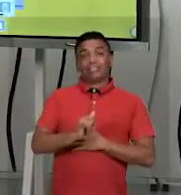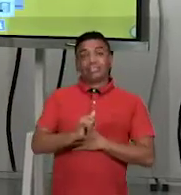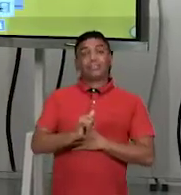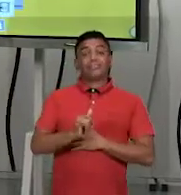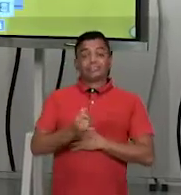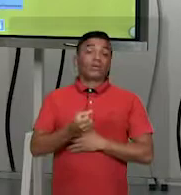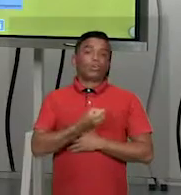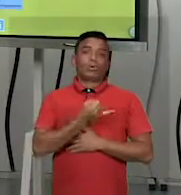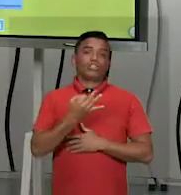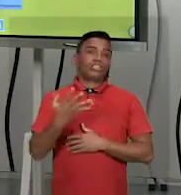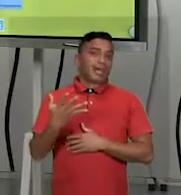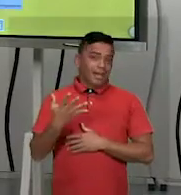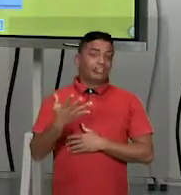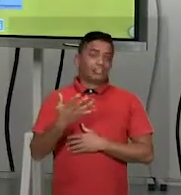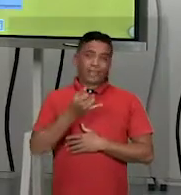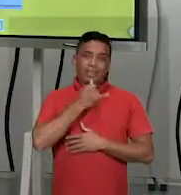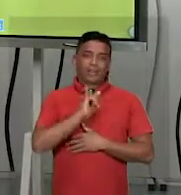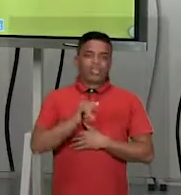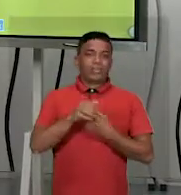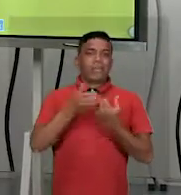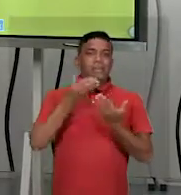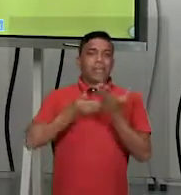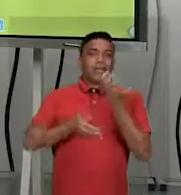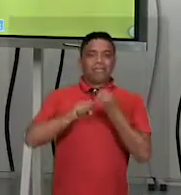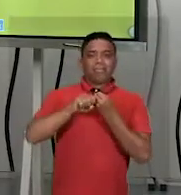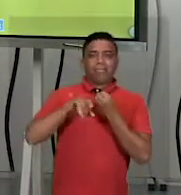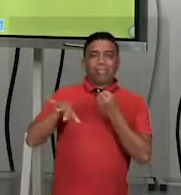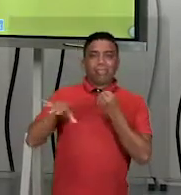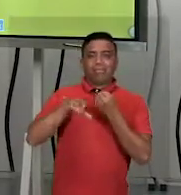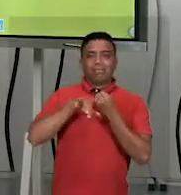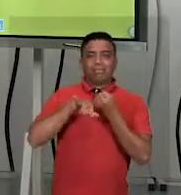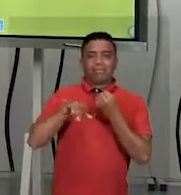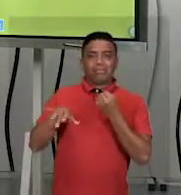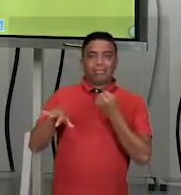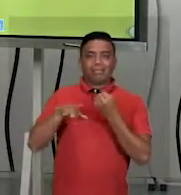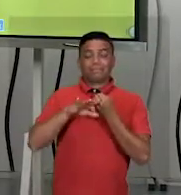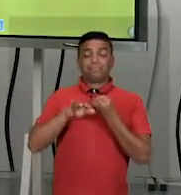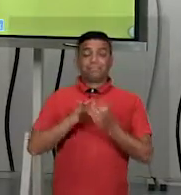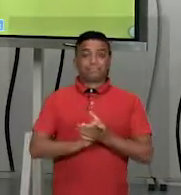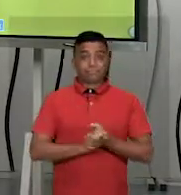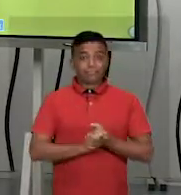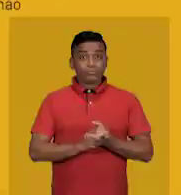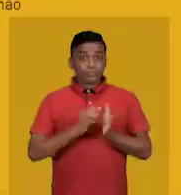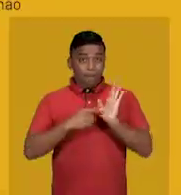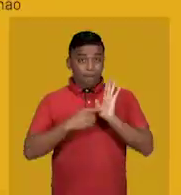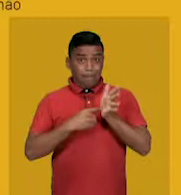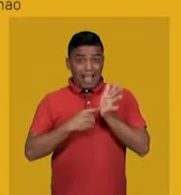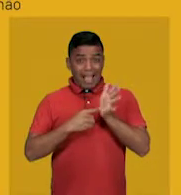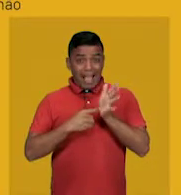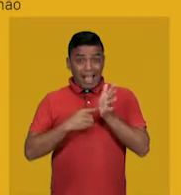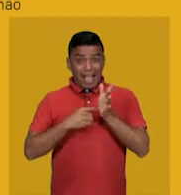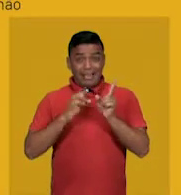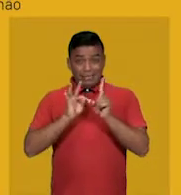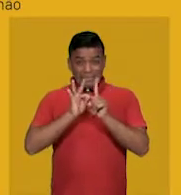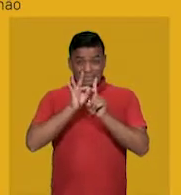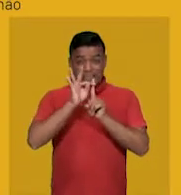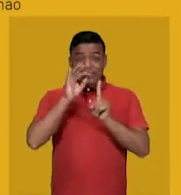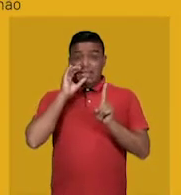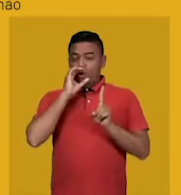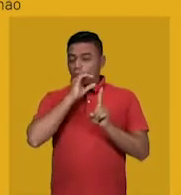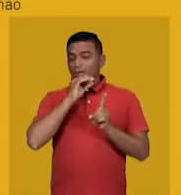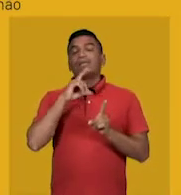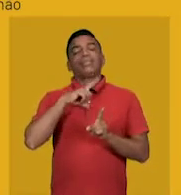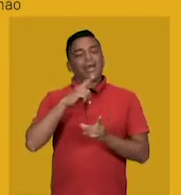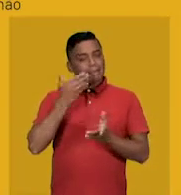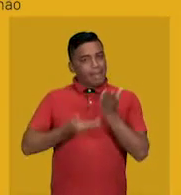de energia dissipada. Bom, nas máquinas térmicas, como a gente falou, sempre tem perdas do processo.